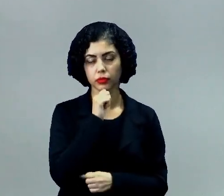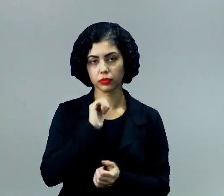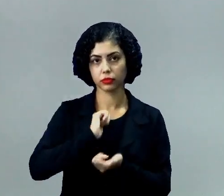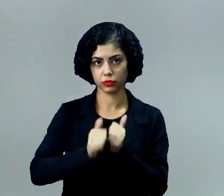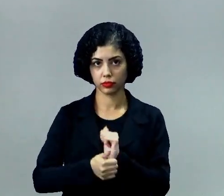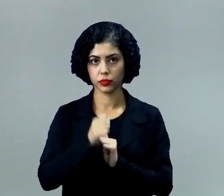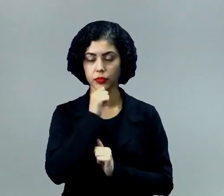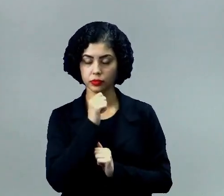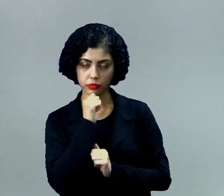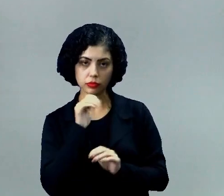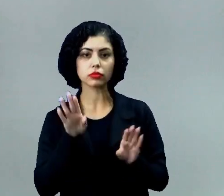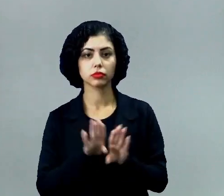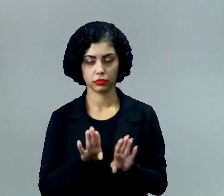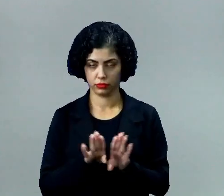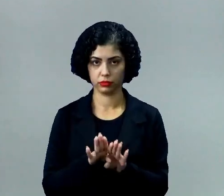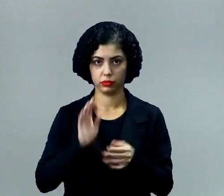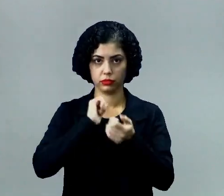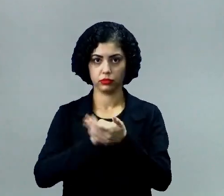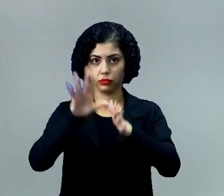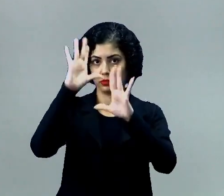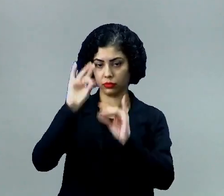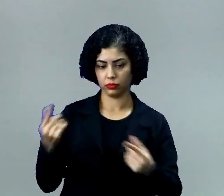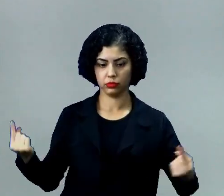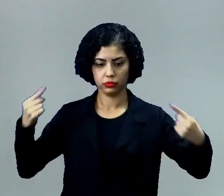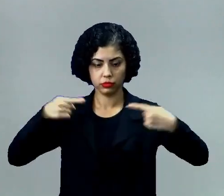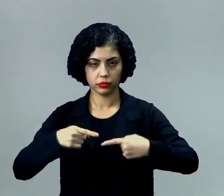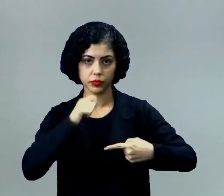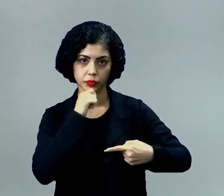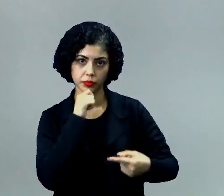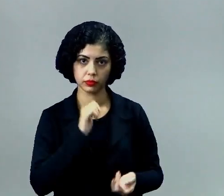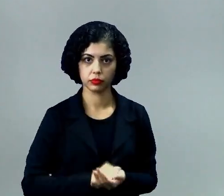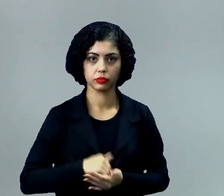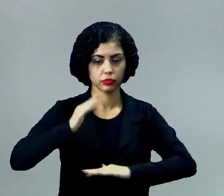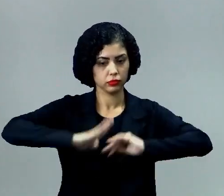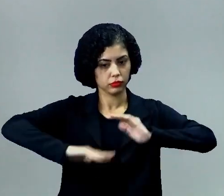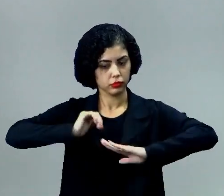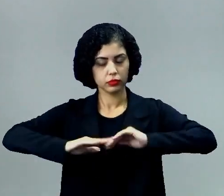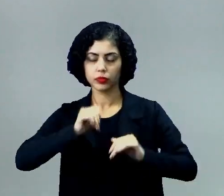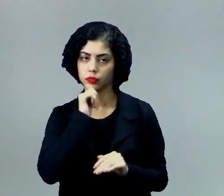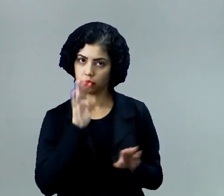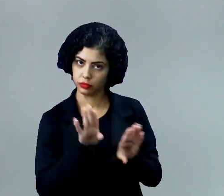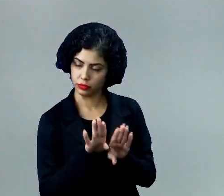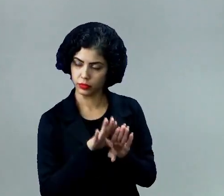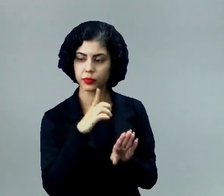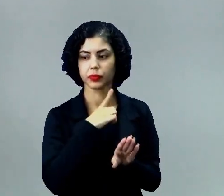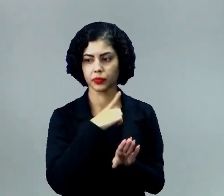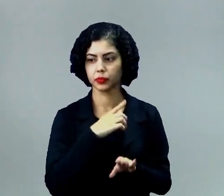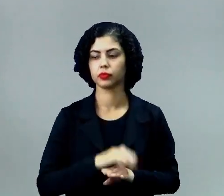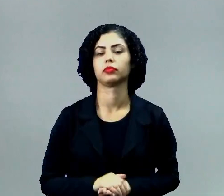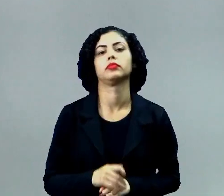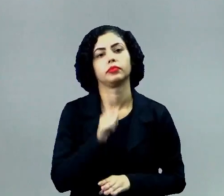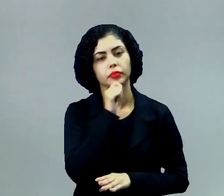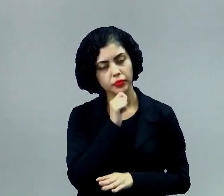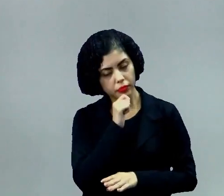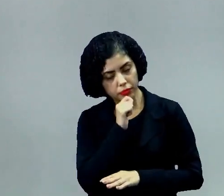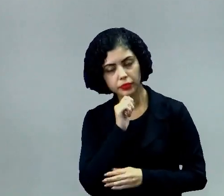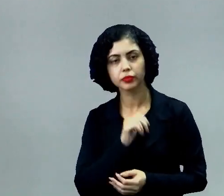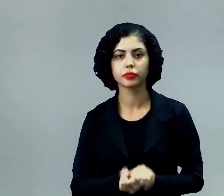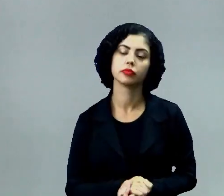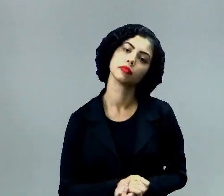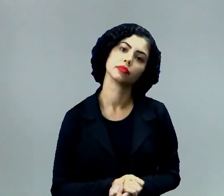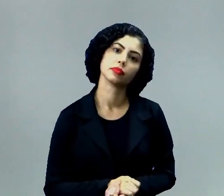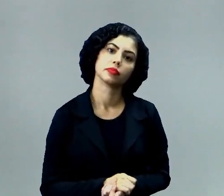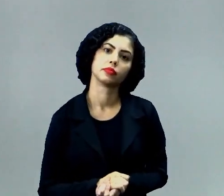de esporte, além do aspecto competitivo, profissionalizante que o esporte também tem, tá? Além disso,